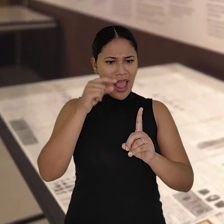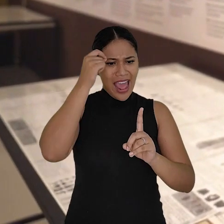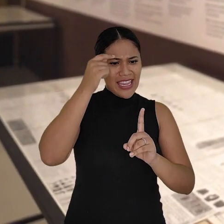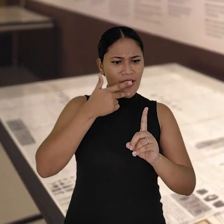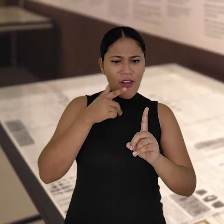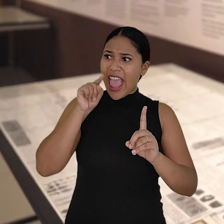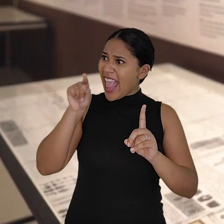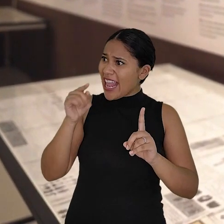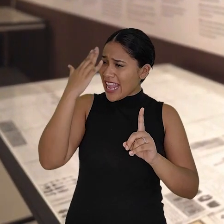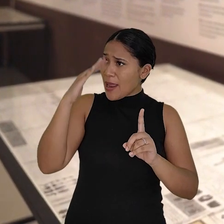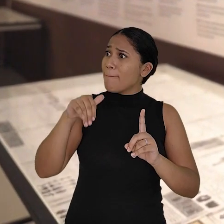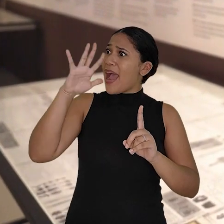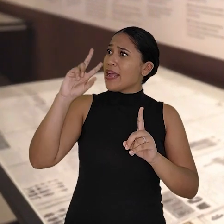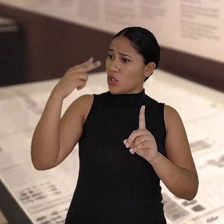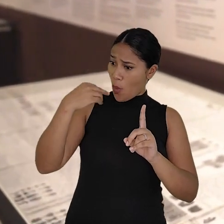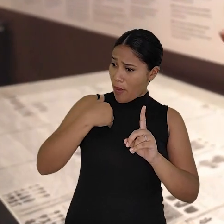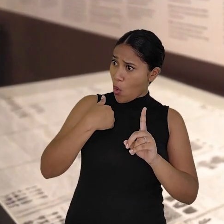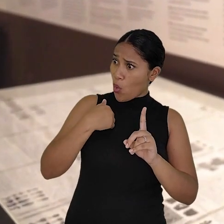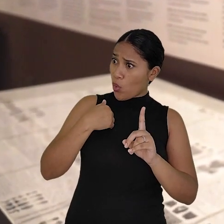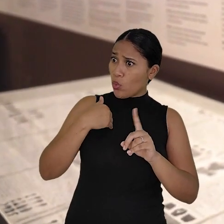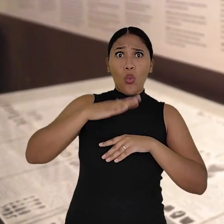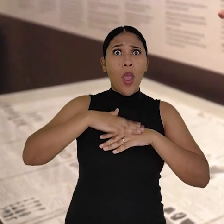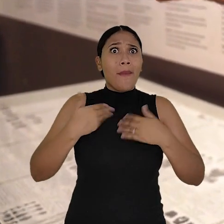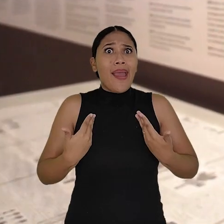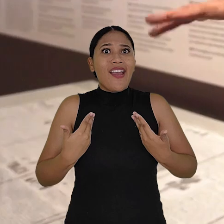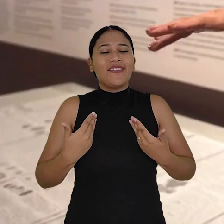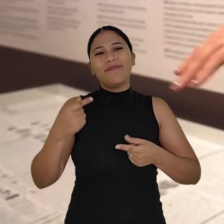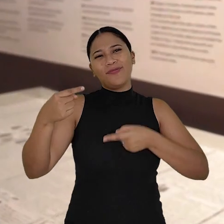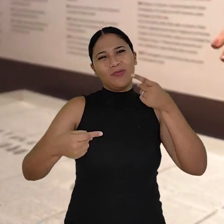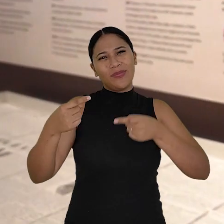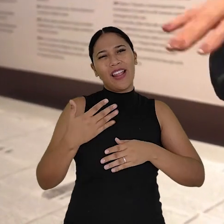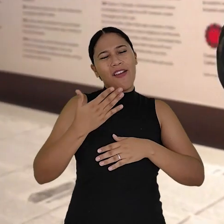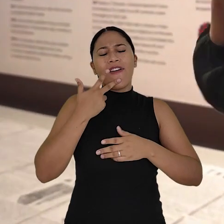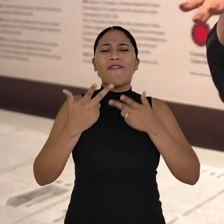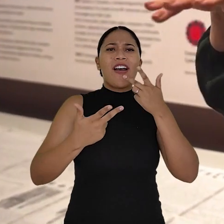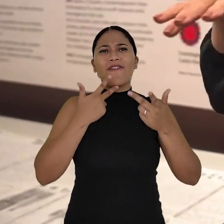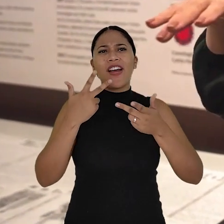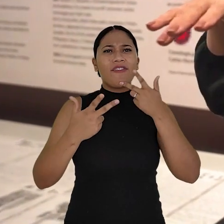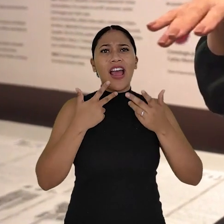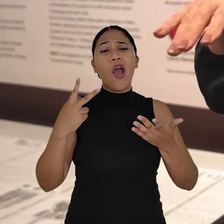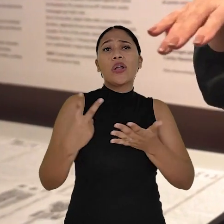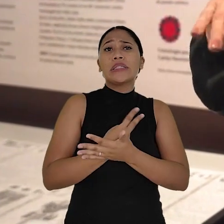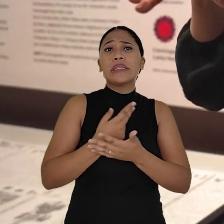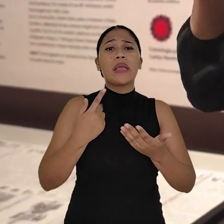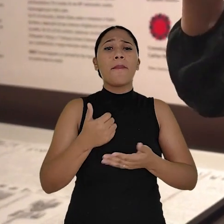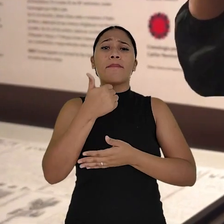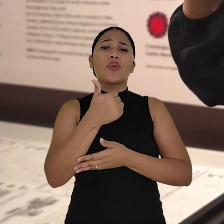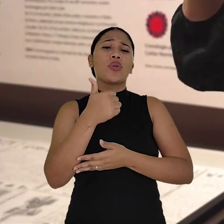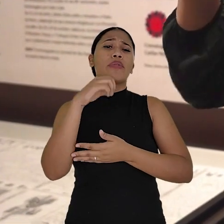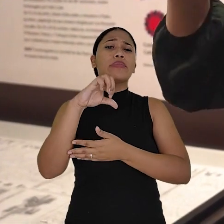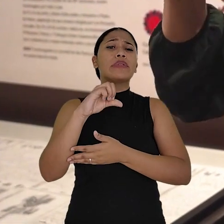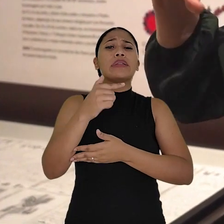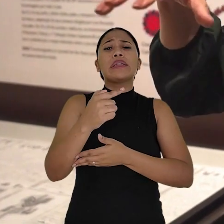mais dele do que ele mesmo, entendeu? Diz que uma vez eles estavam numa discussão lá, Ariano estava falando que tinha acontecido